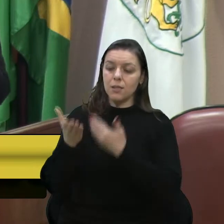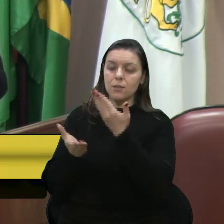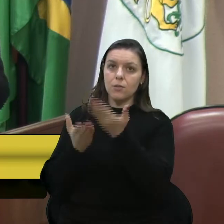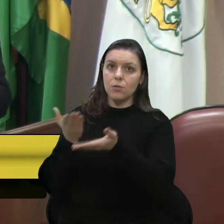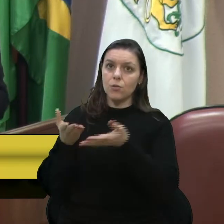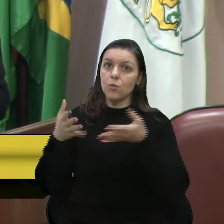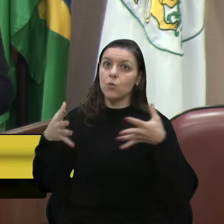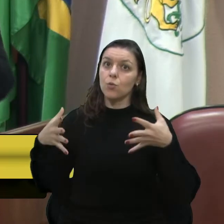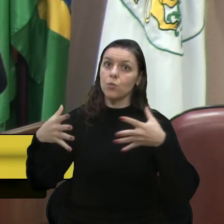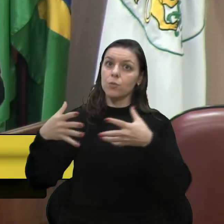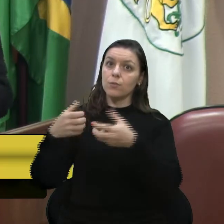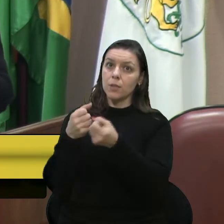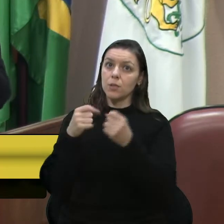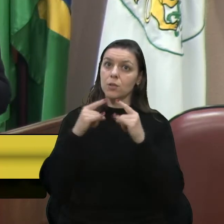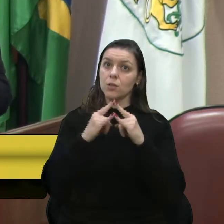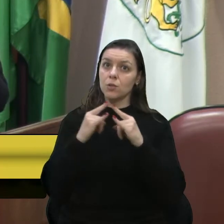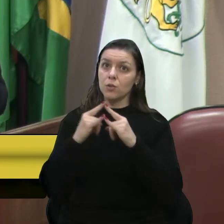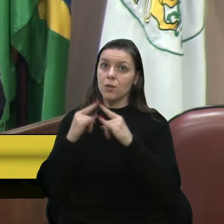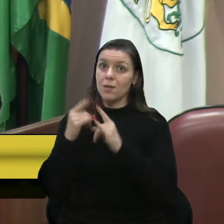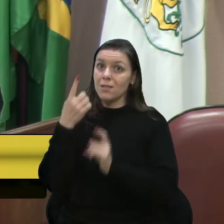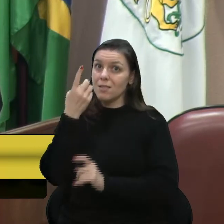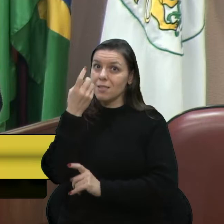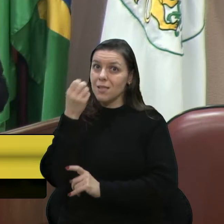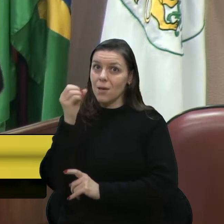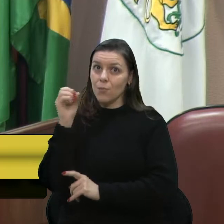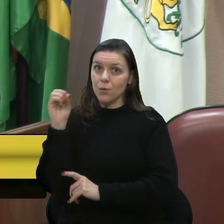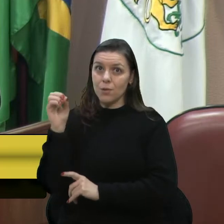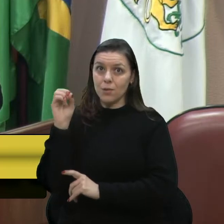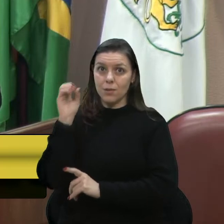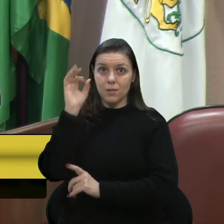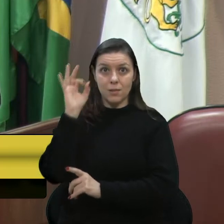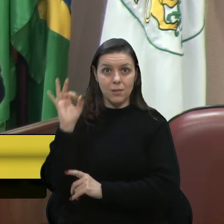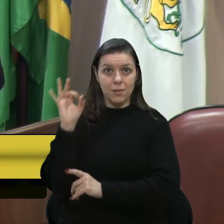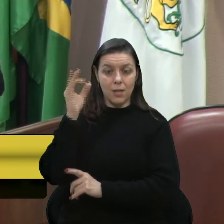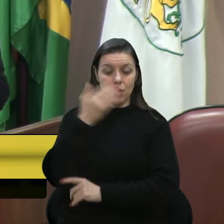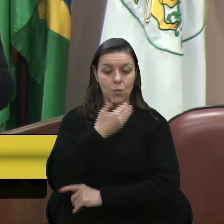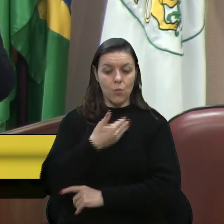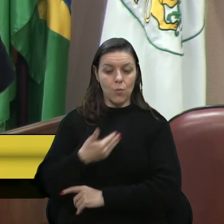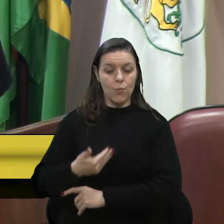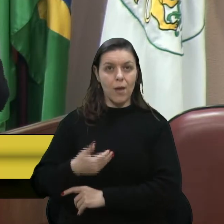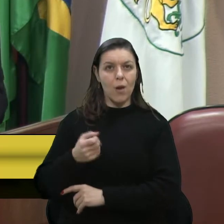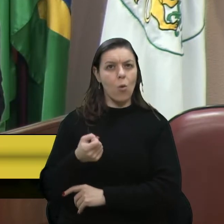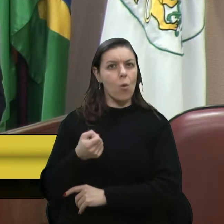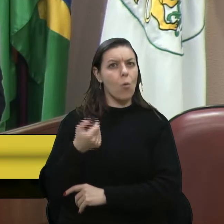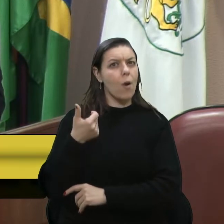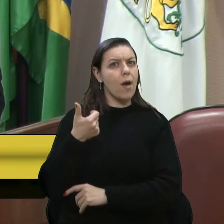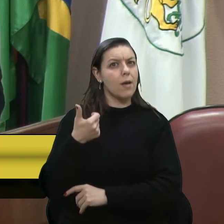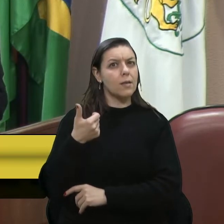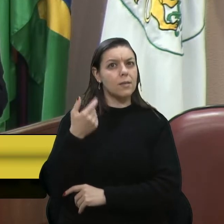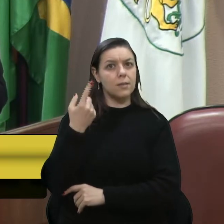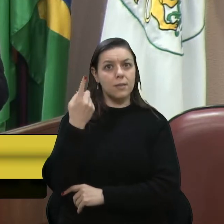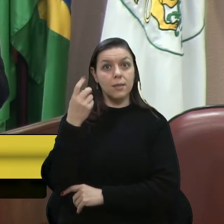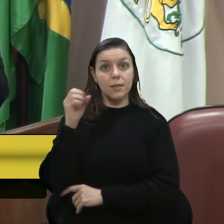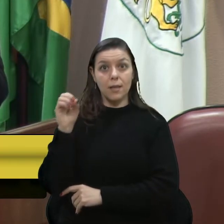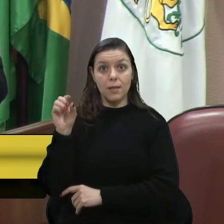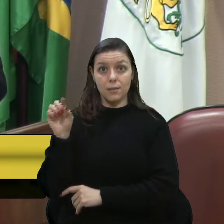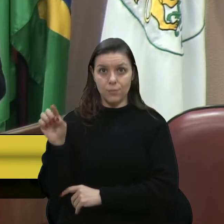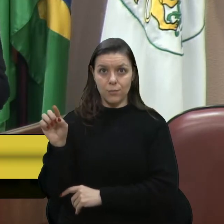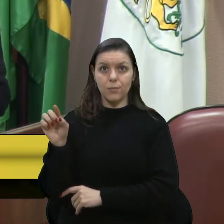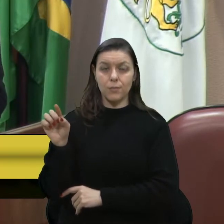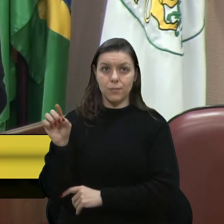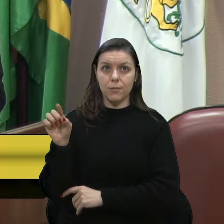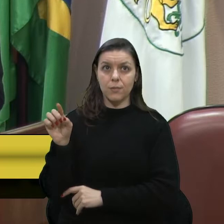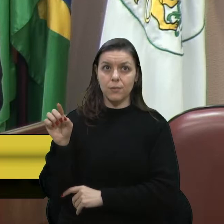acolhimento institucional, 100% público, esse valor chega a quase 10 mil. Então,